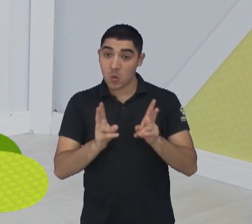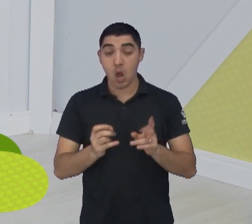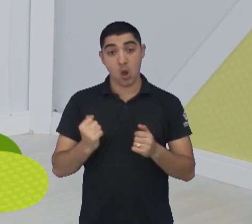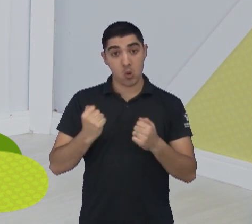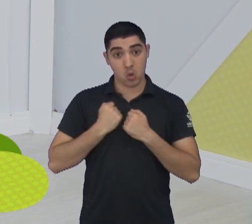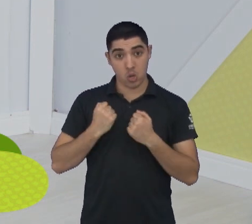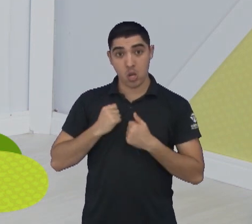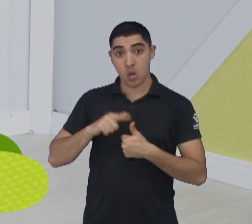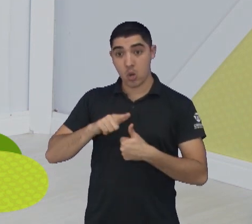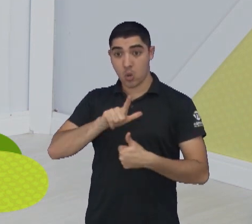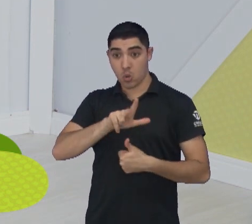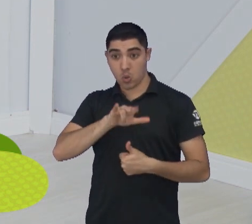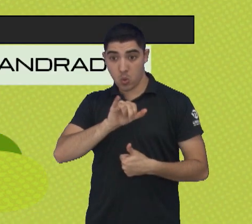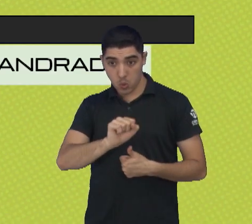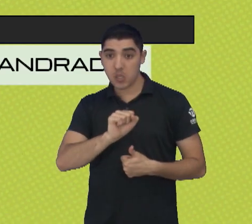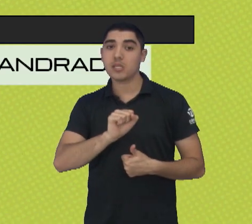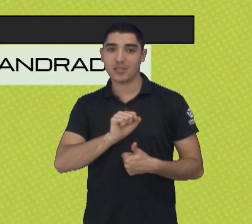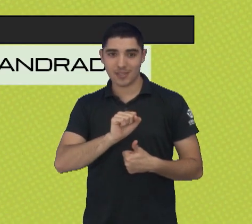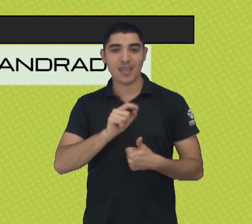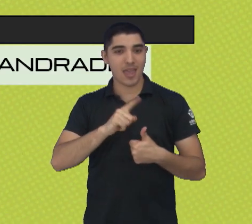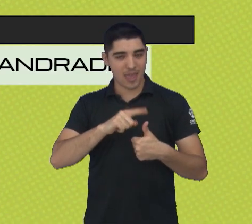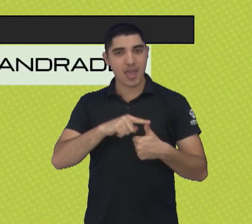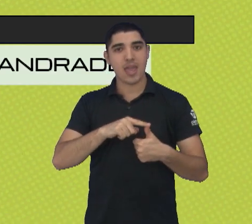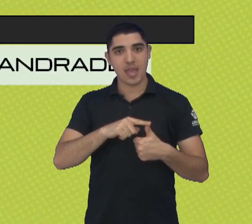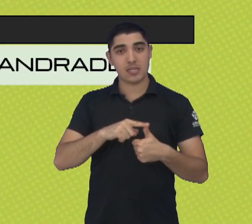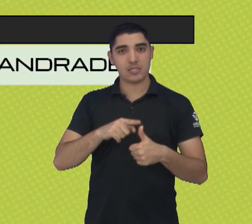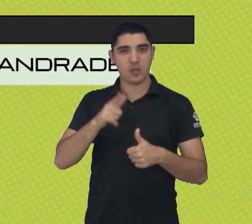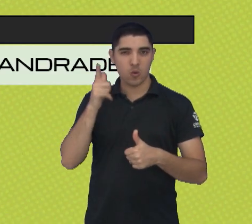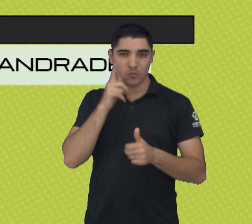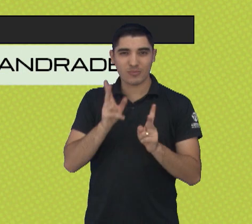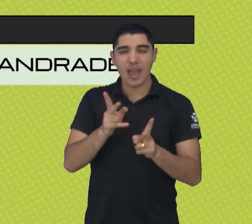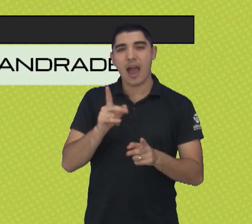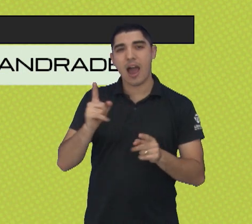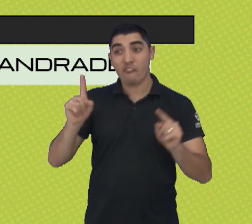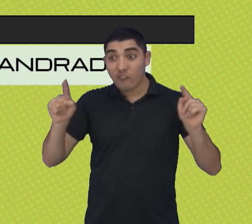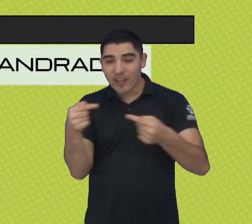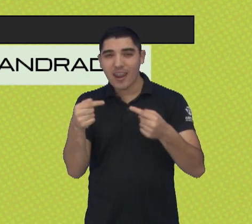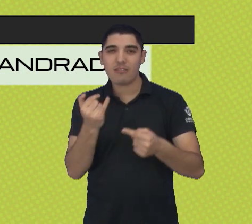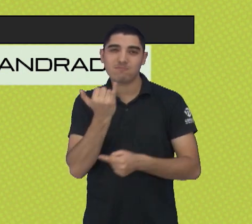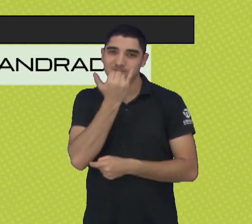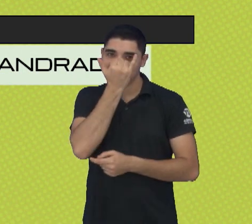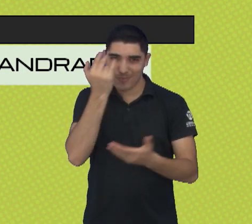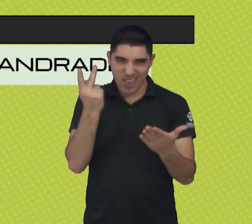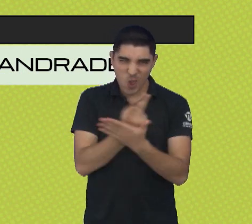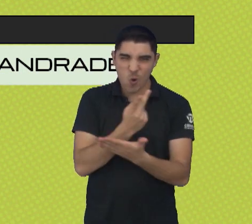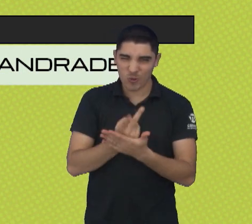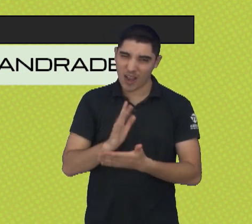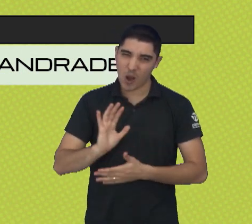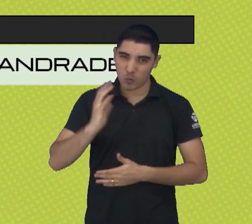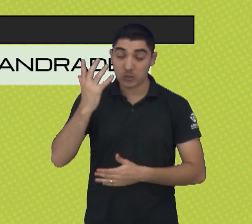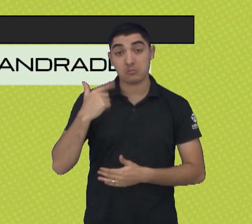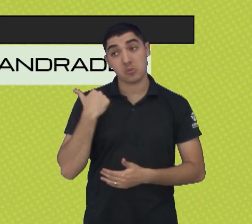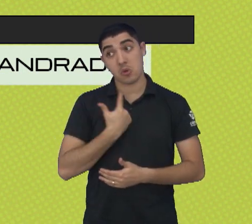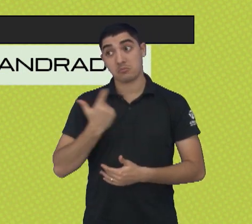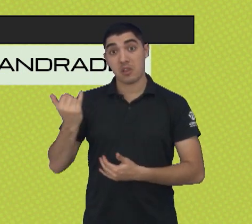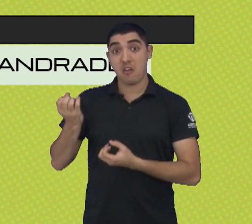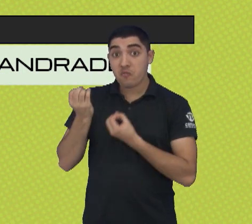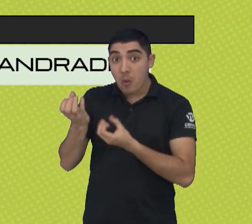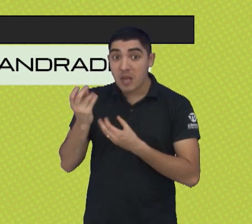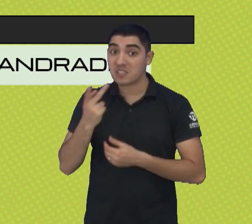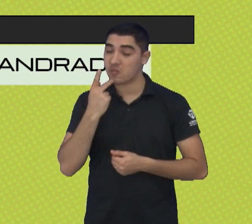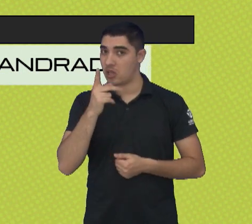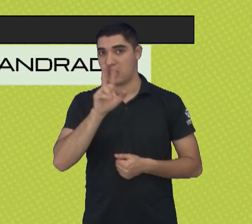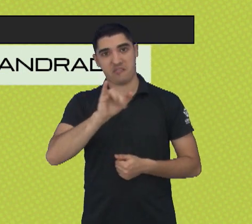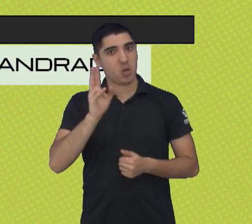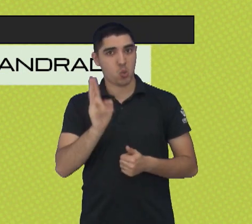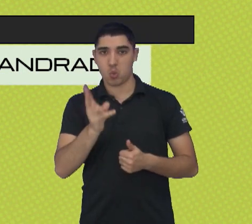indefinidos. O goleiro Luiz Augusto, que foi o titular nessa reta final, acabou falhando aí na reta final e, pelas informações que a gente tem, não deve